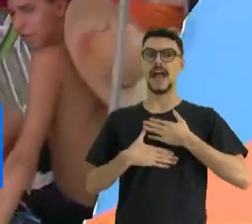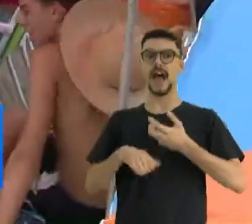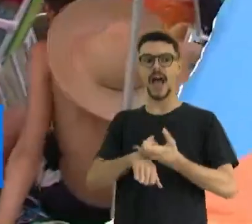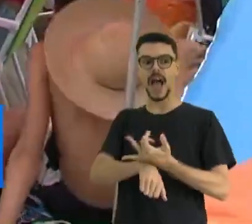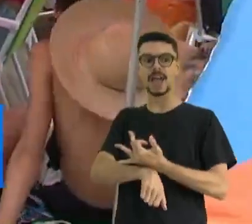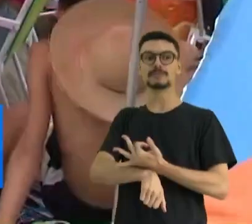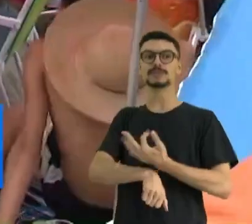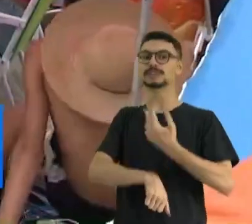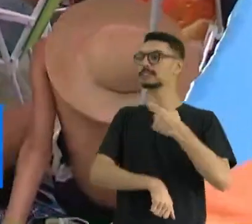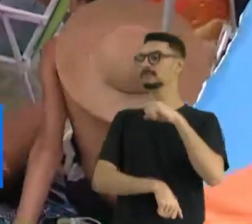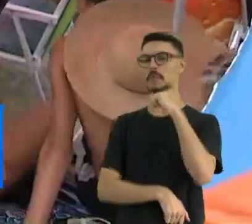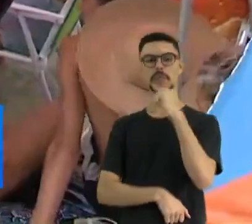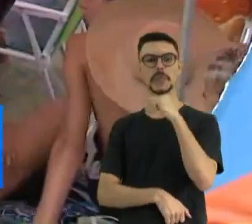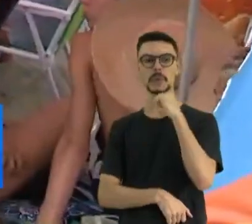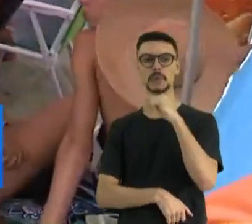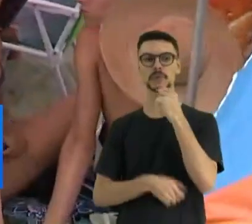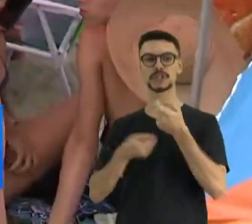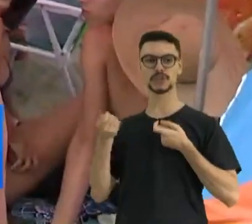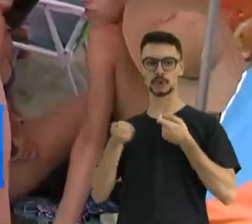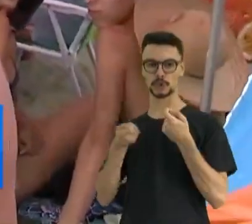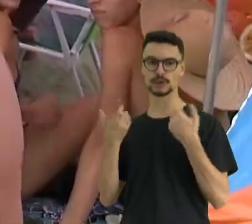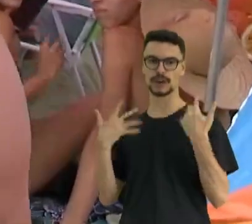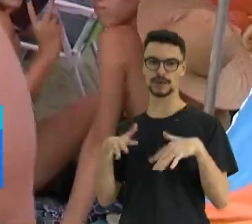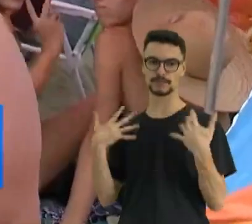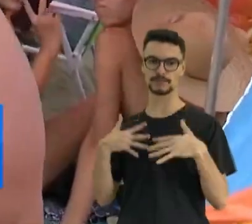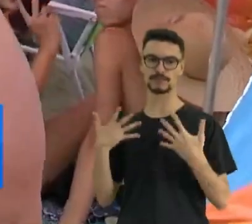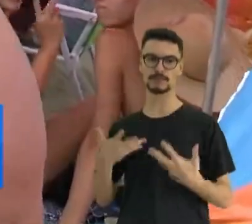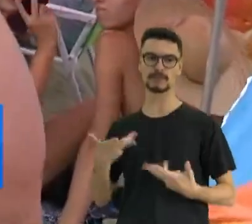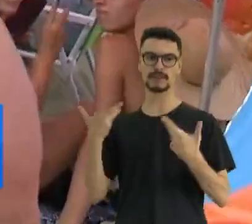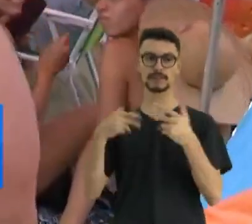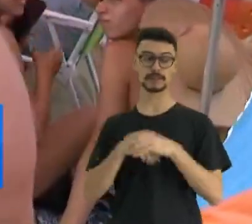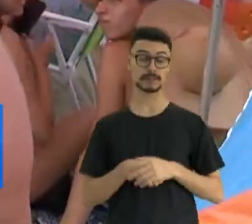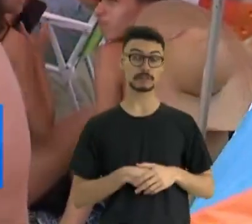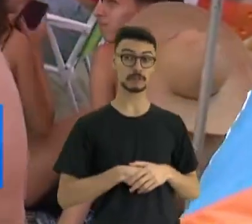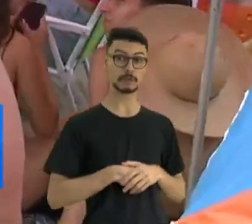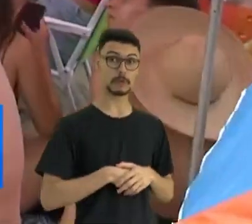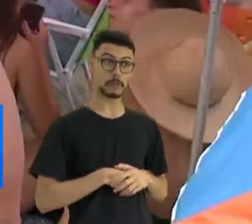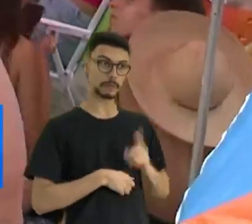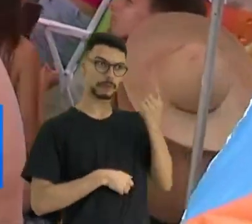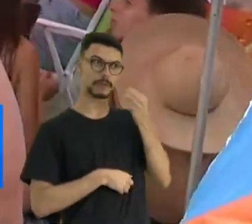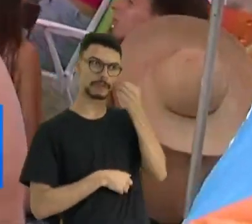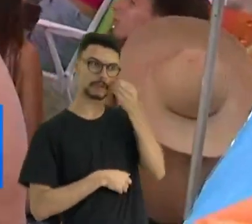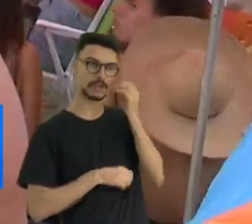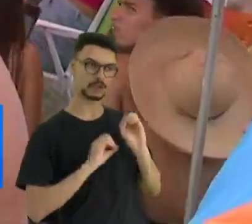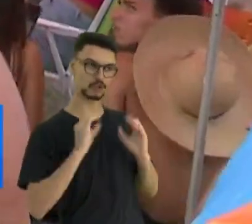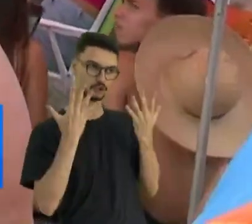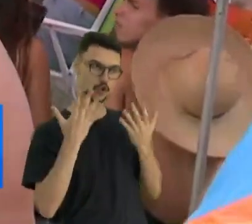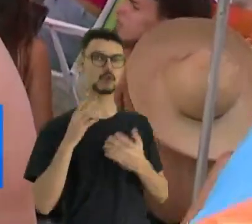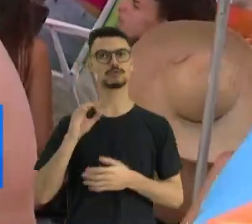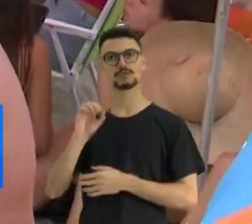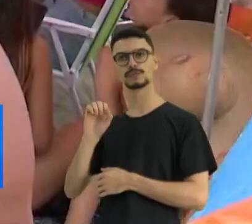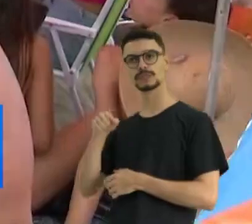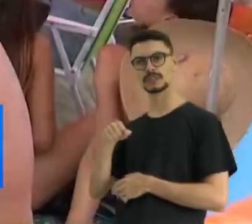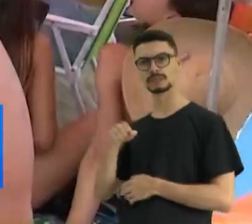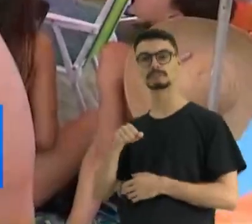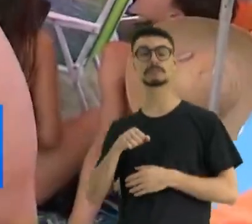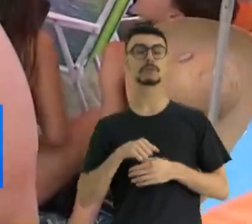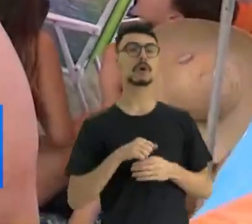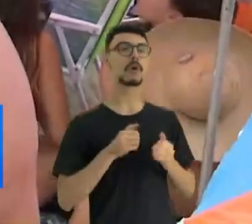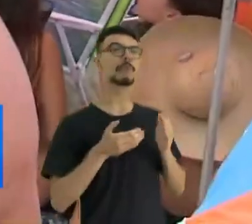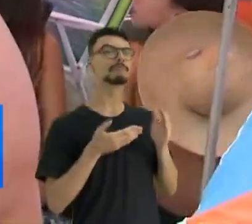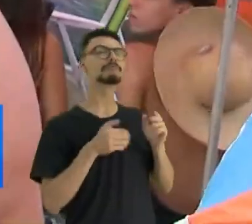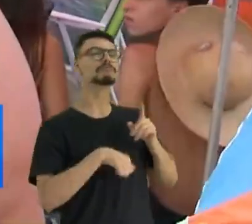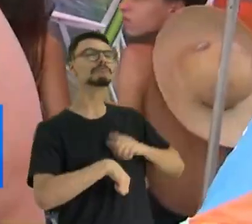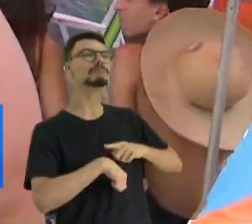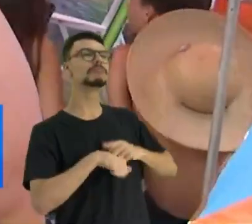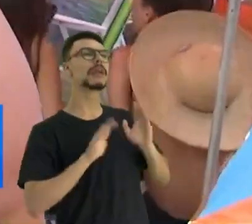conseguindo segurar, tá imensa. E é a primeira vez que você vai ver o show? Isso, é a primeira vez. Quanto tempo você já acompanha a